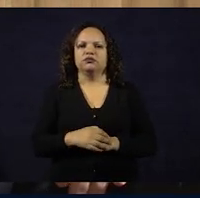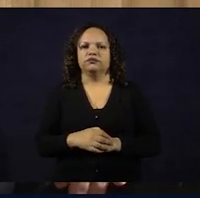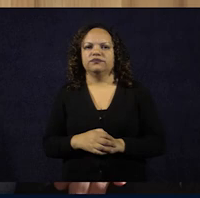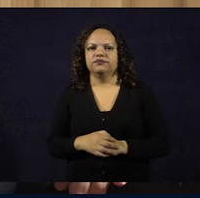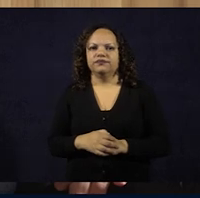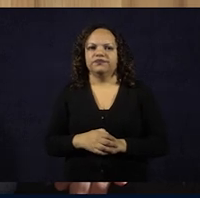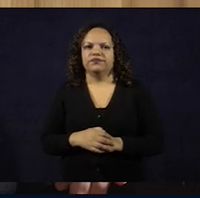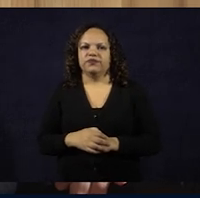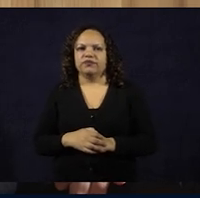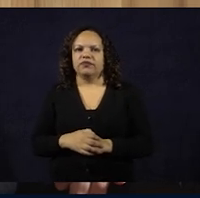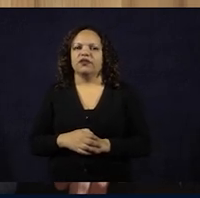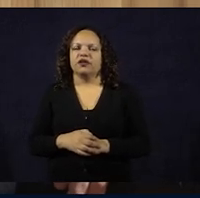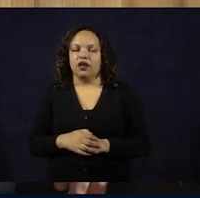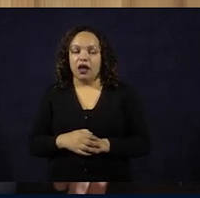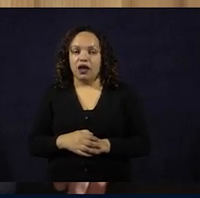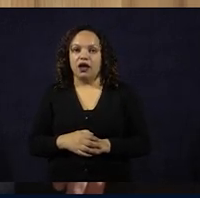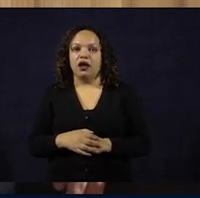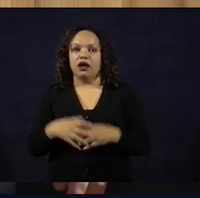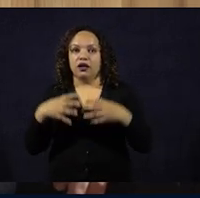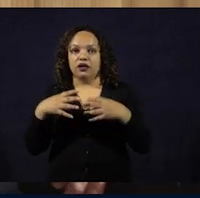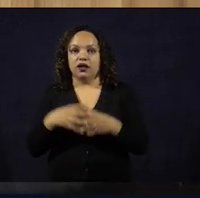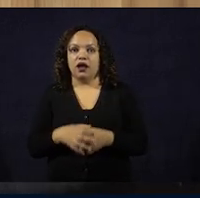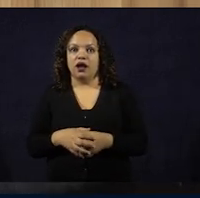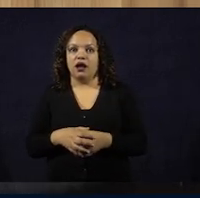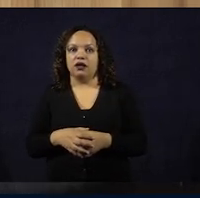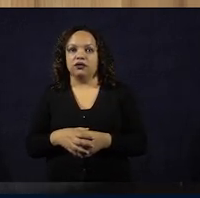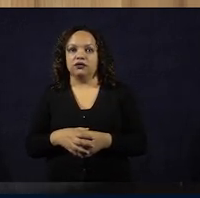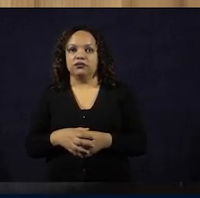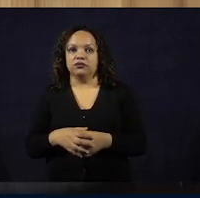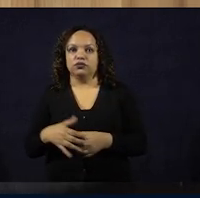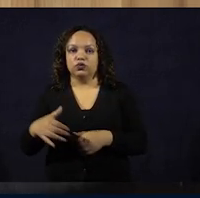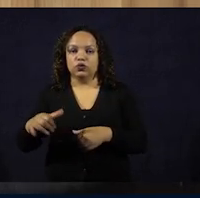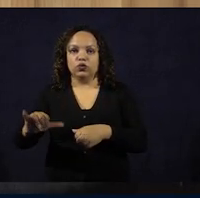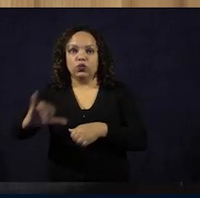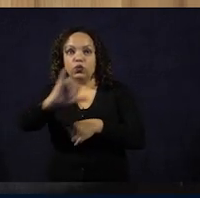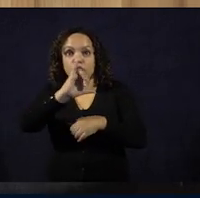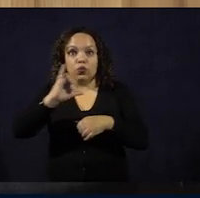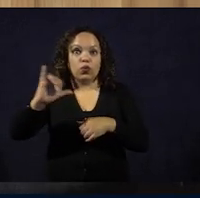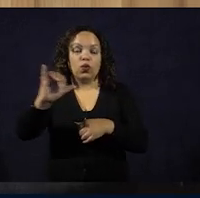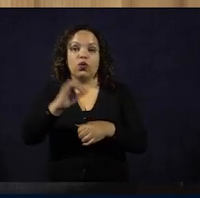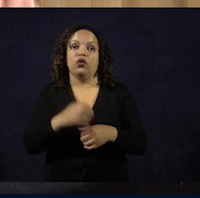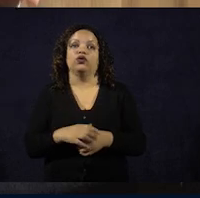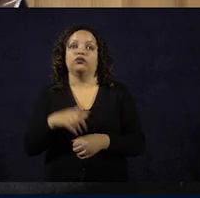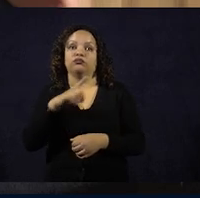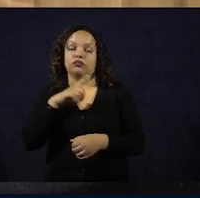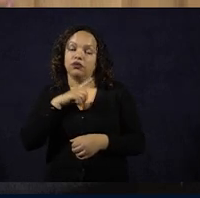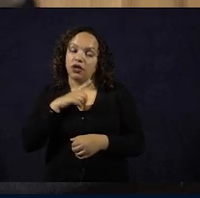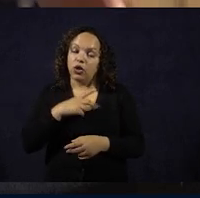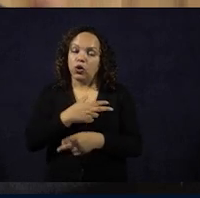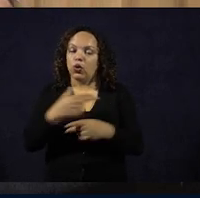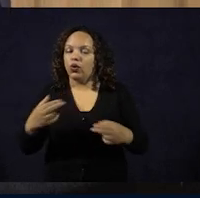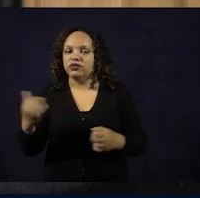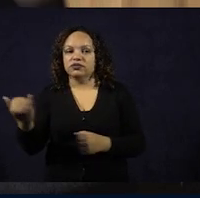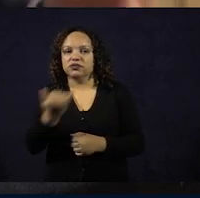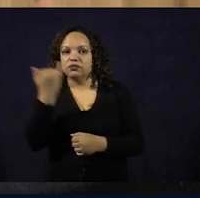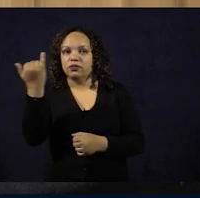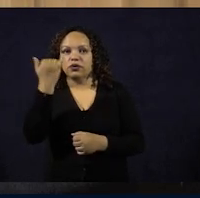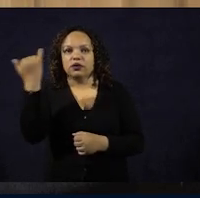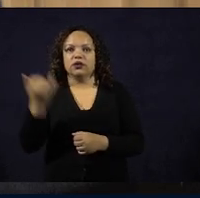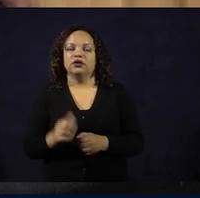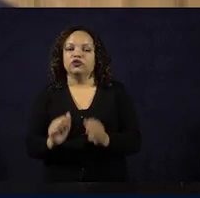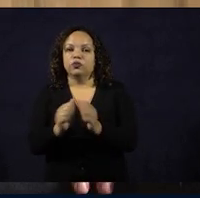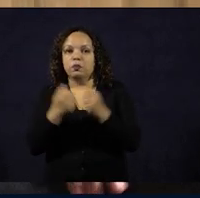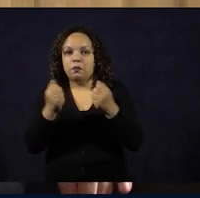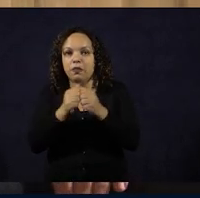a gente ganha muito espaço na alimentação a gordura traz traz componentes importantes para alimentos como pães massas